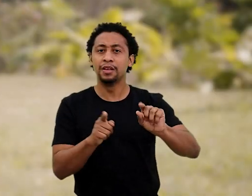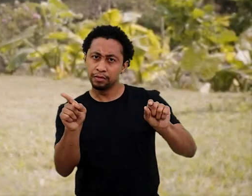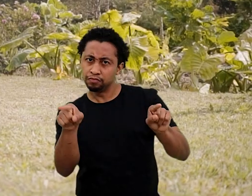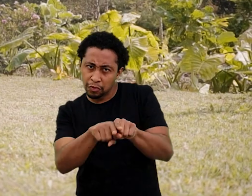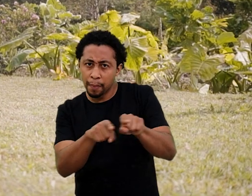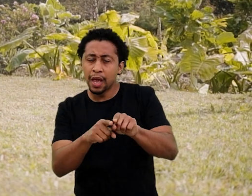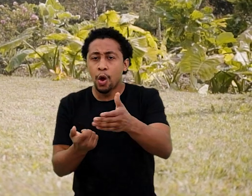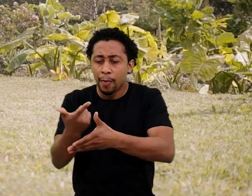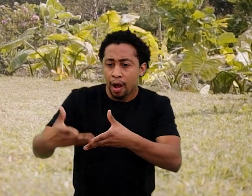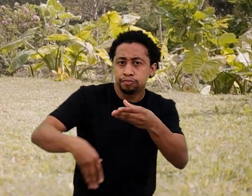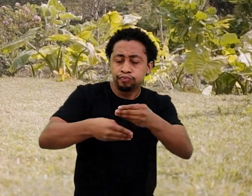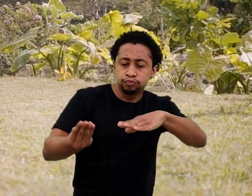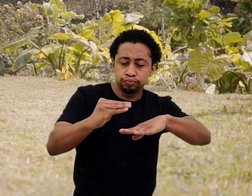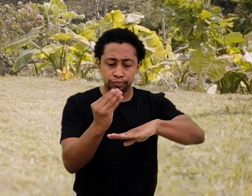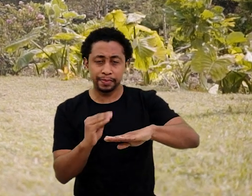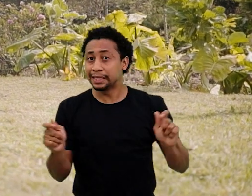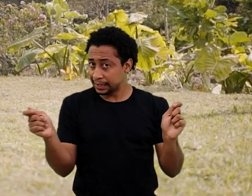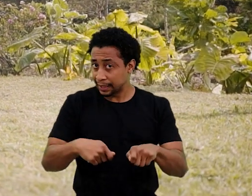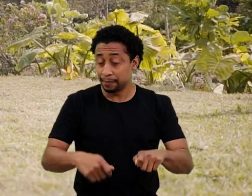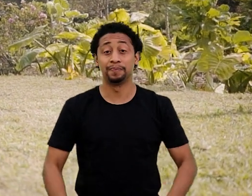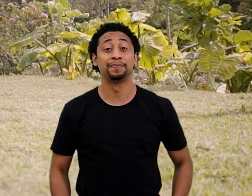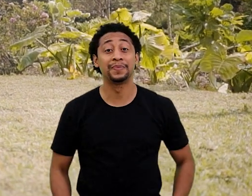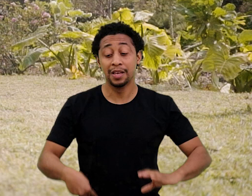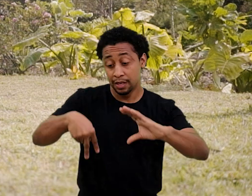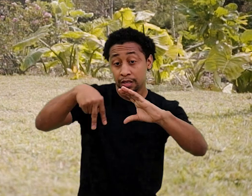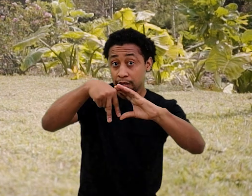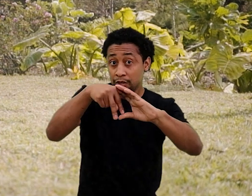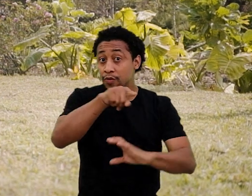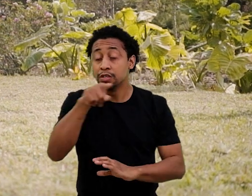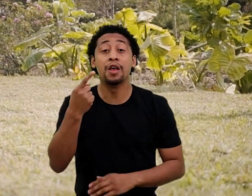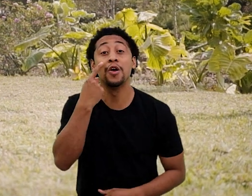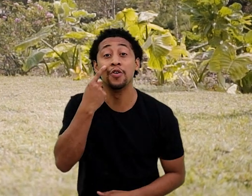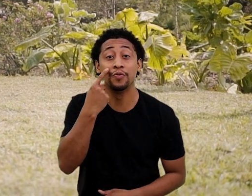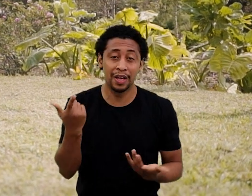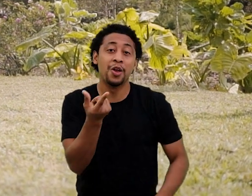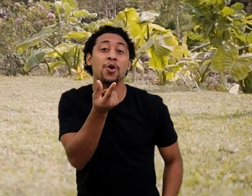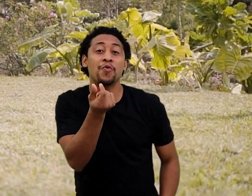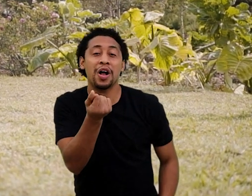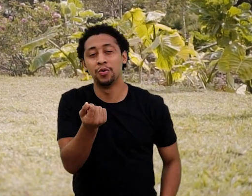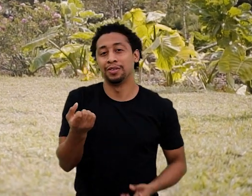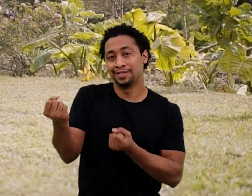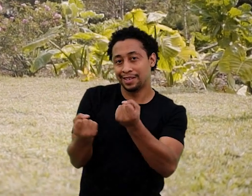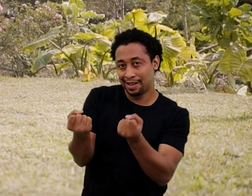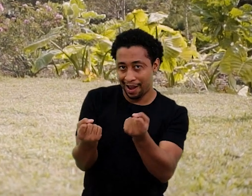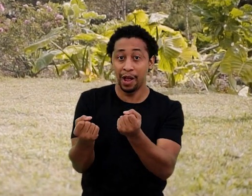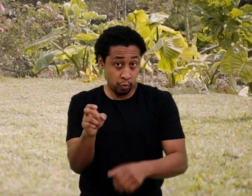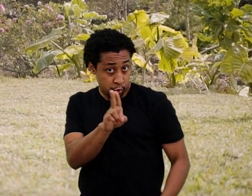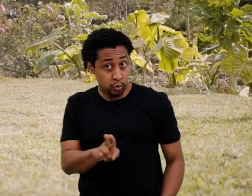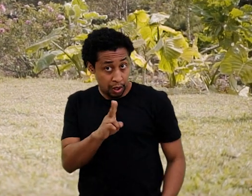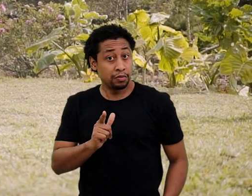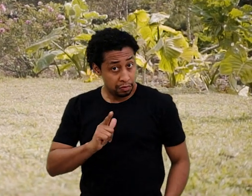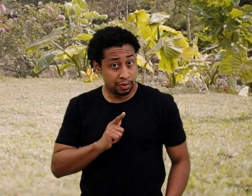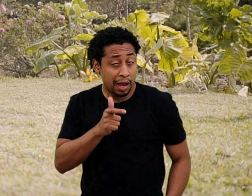você consegue incluir na sua proposta. Enquanto você está lá na Autoline, vale a pena você conferir também as opções de seminovos no valor estimado do Fiat Fastback, que tem muita